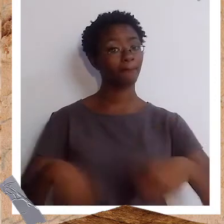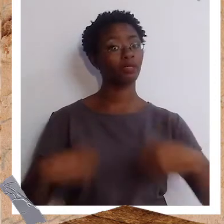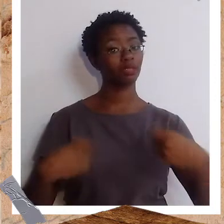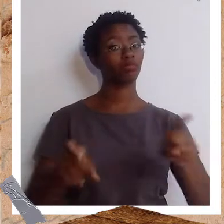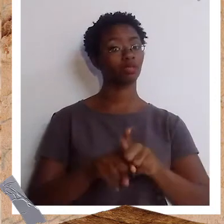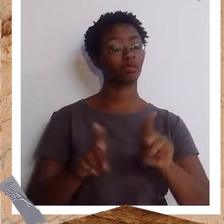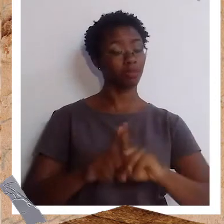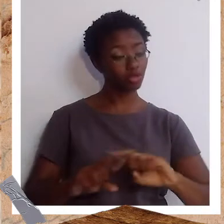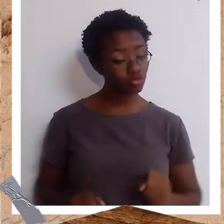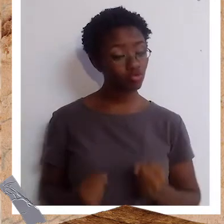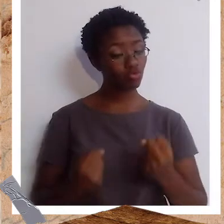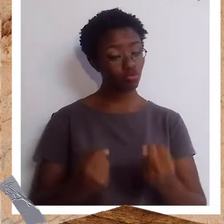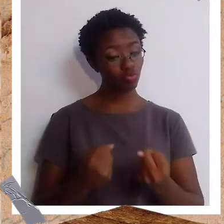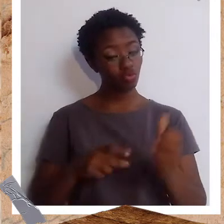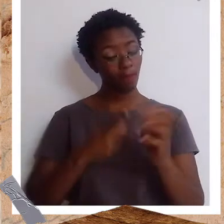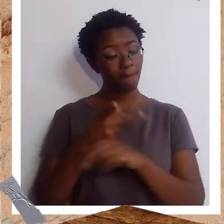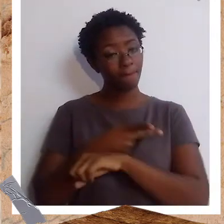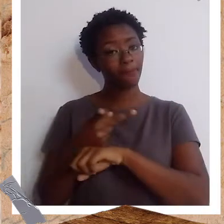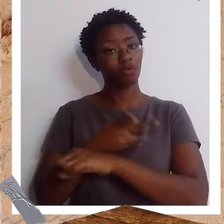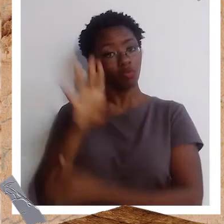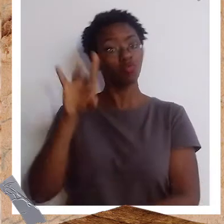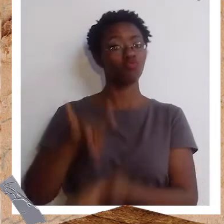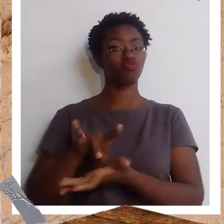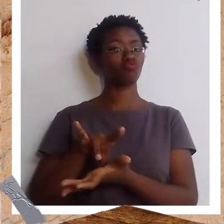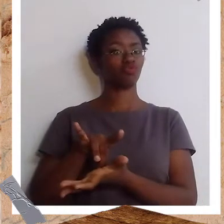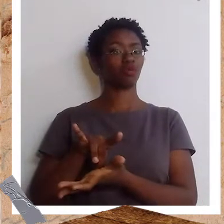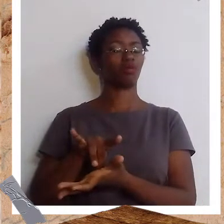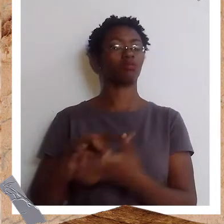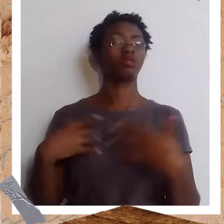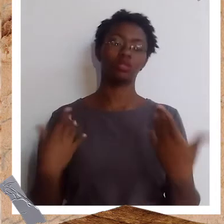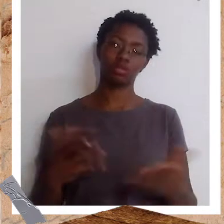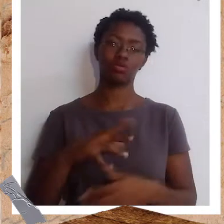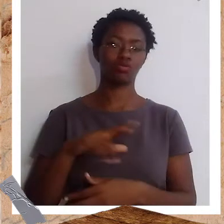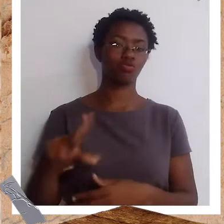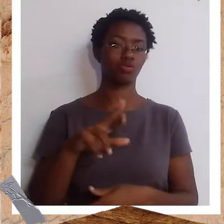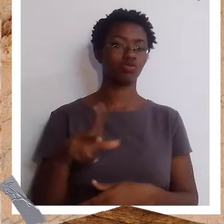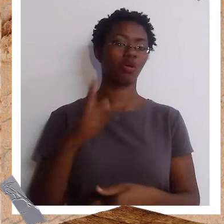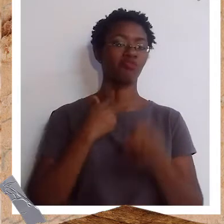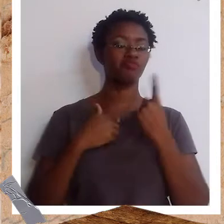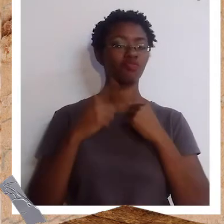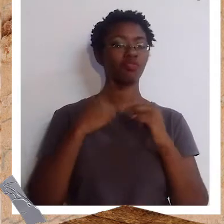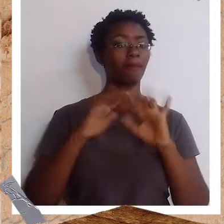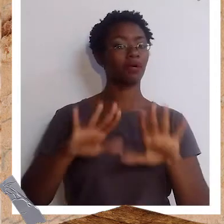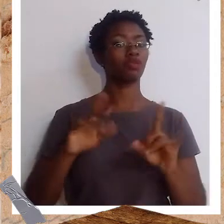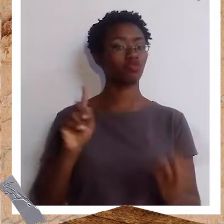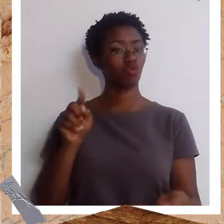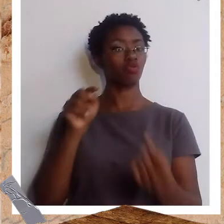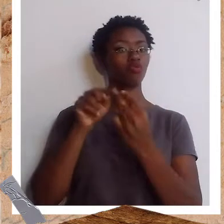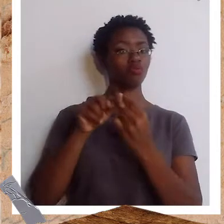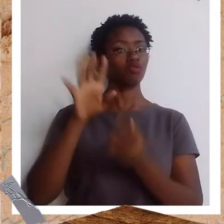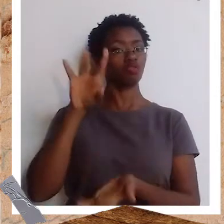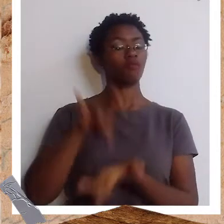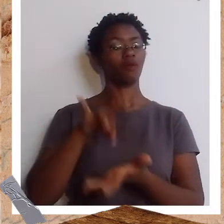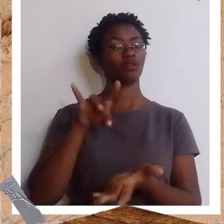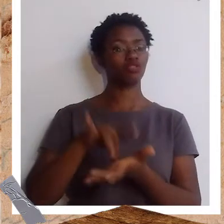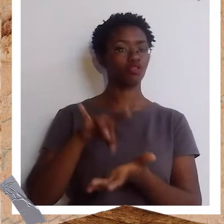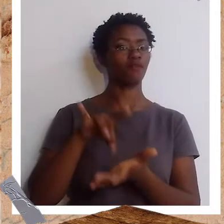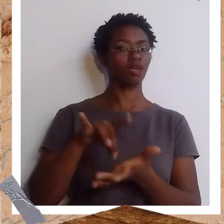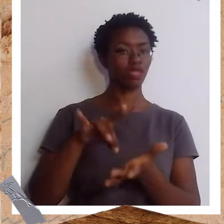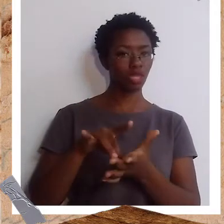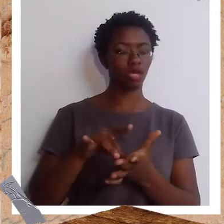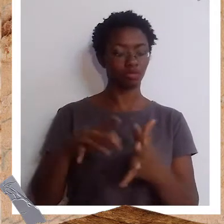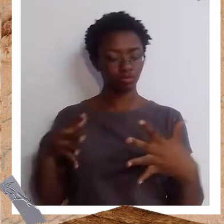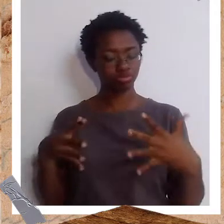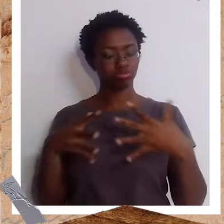esforço de ir atrás do original. Então, sim, não só a intenção, mas o objetivo declarado nosso de nesses interstícios,